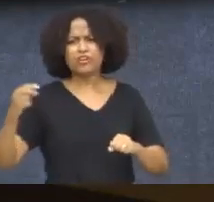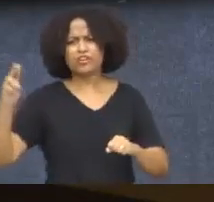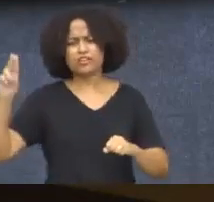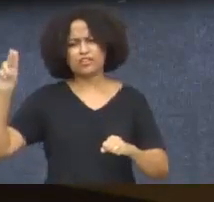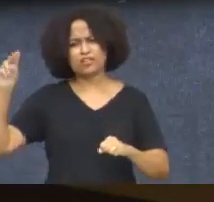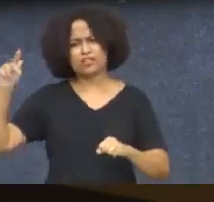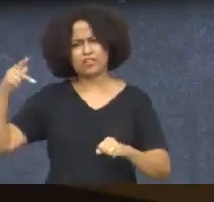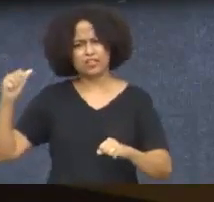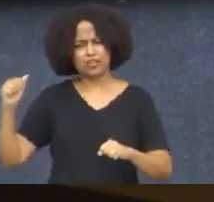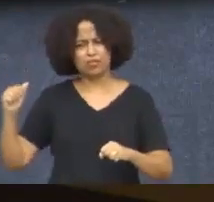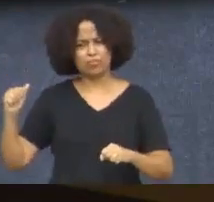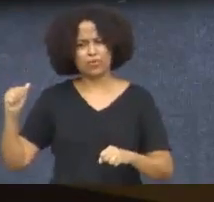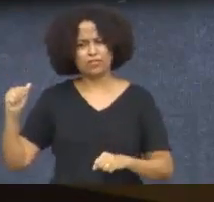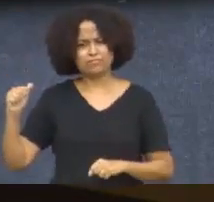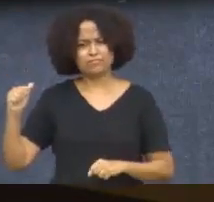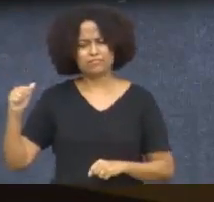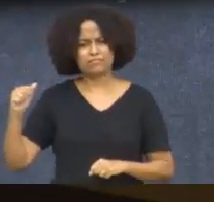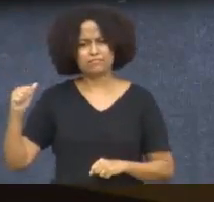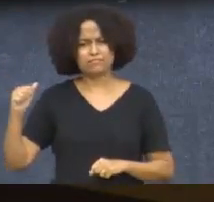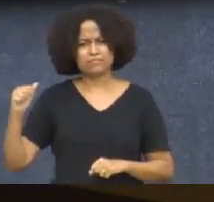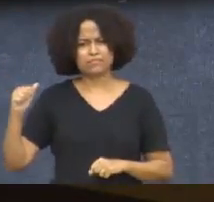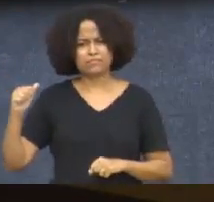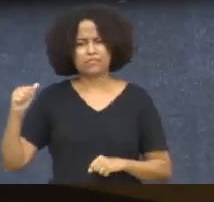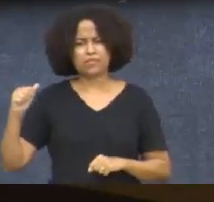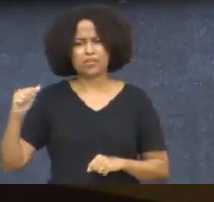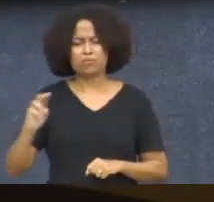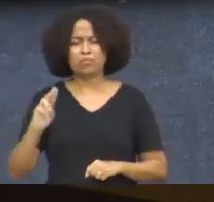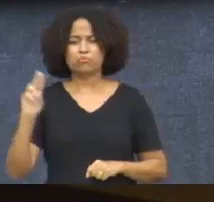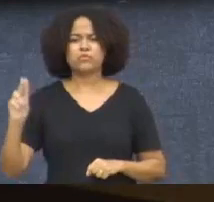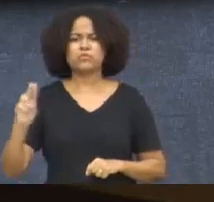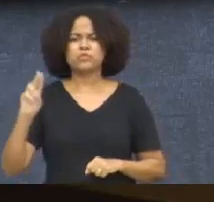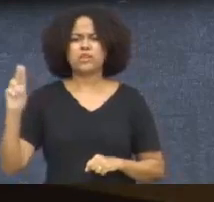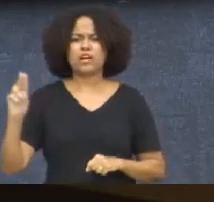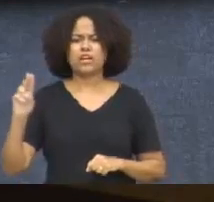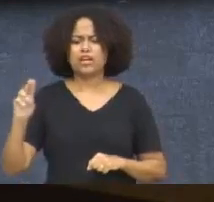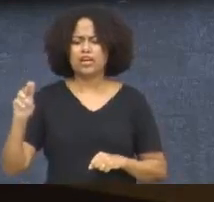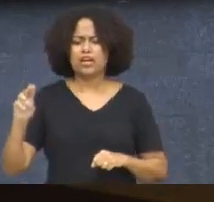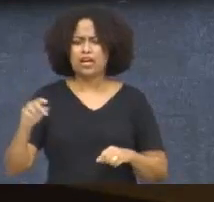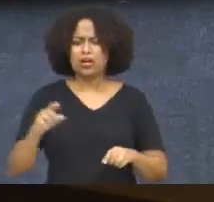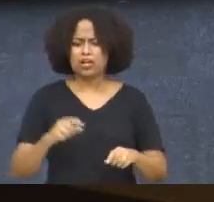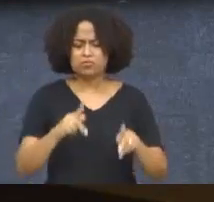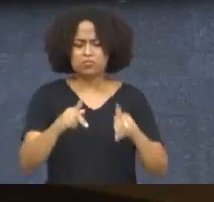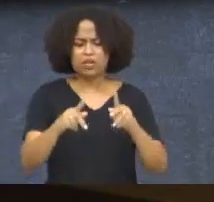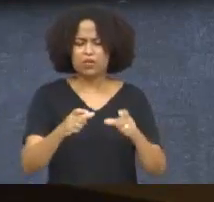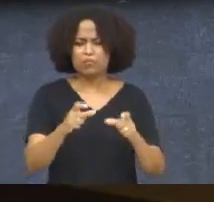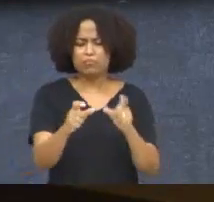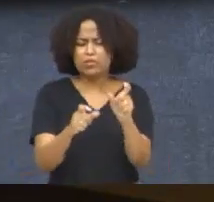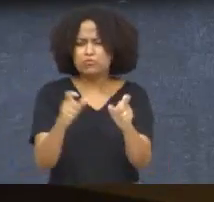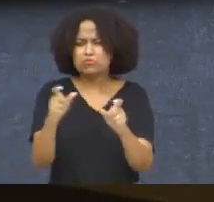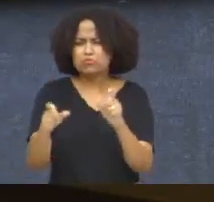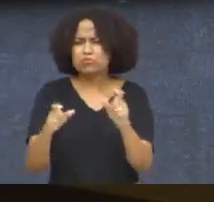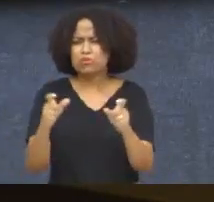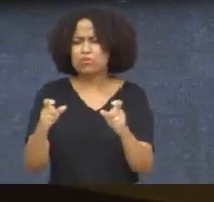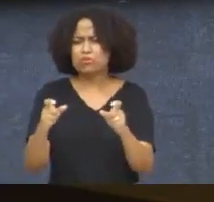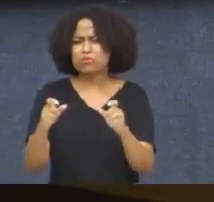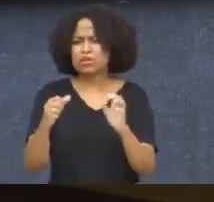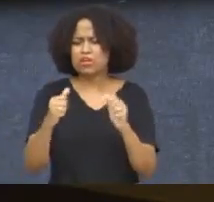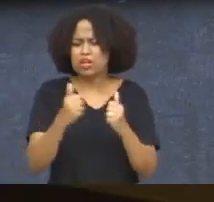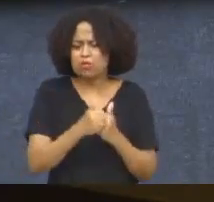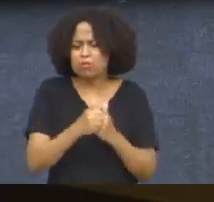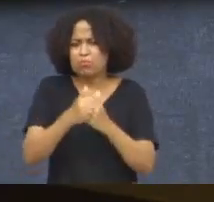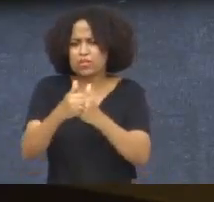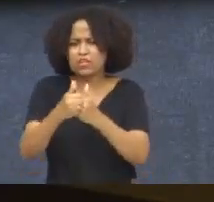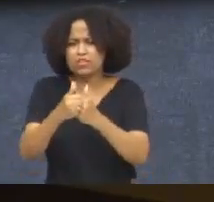acompanhadas, ela não tinha um banheiro externo para poder ter o uso, ela teria que entrar dentro da unidade para fazer o uso do banheiro. Então, a proposta